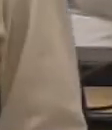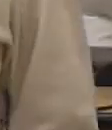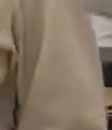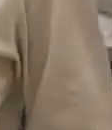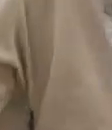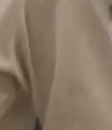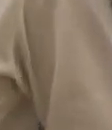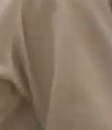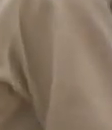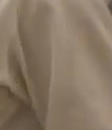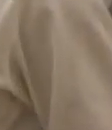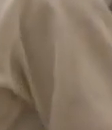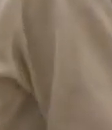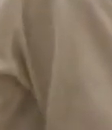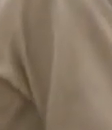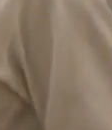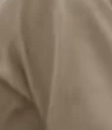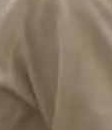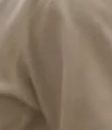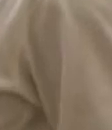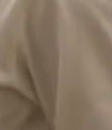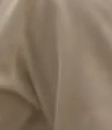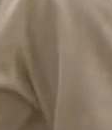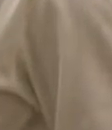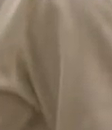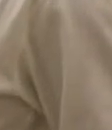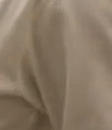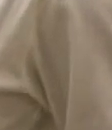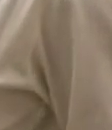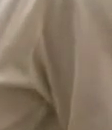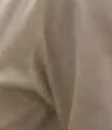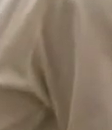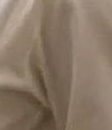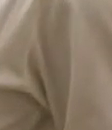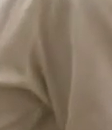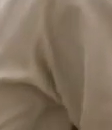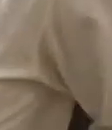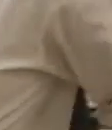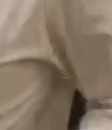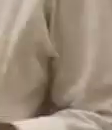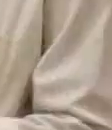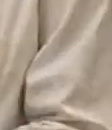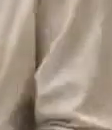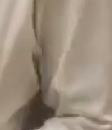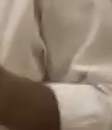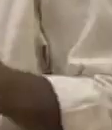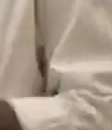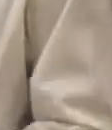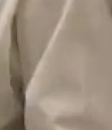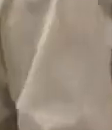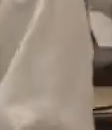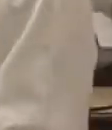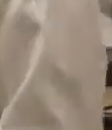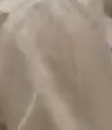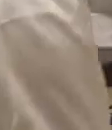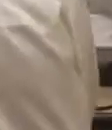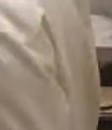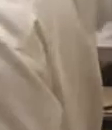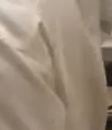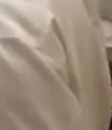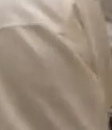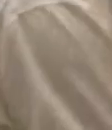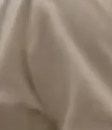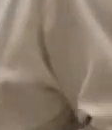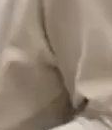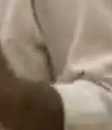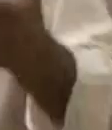Nosso país, os professores, os salários que eles ganham, Tigrão, realmente ele acaba sendo psicólogo, assistente social. Está aqui a professora